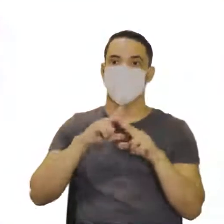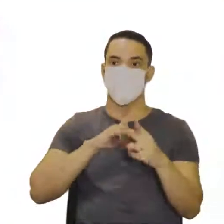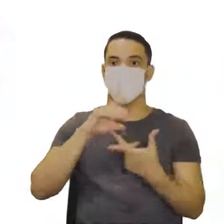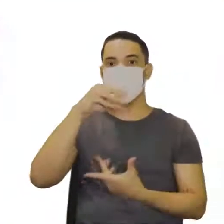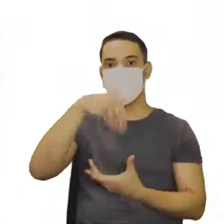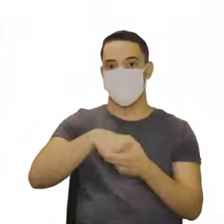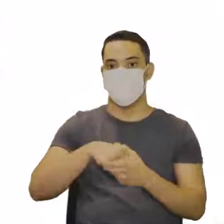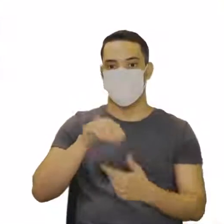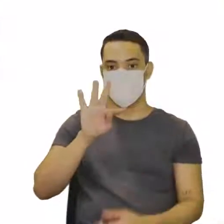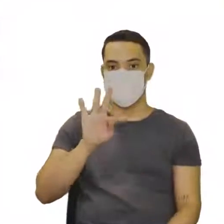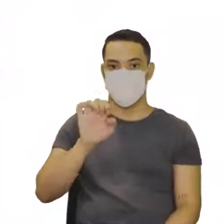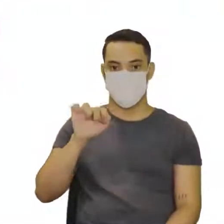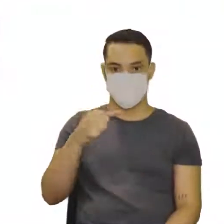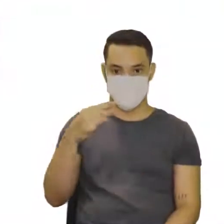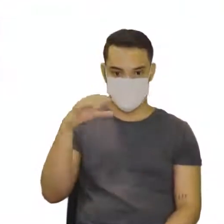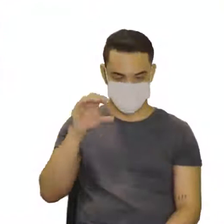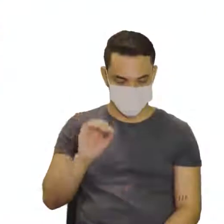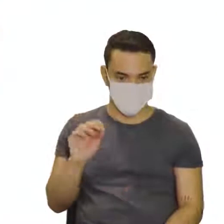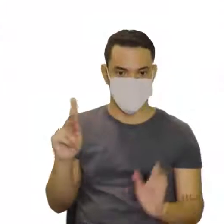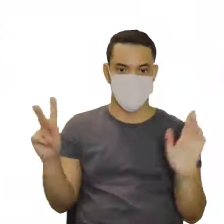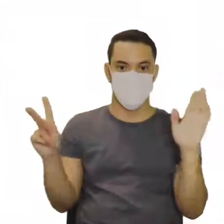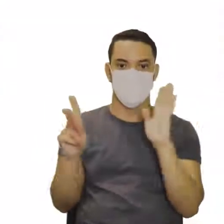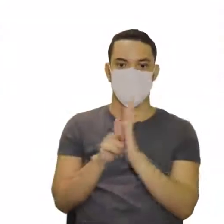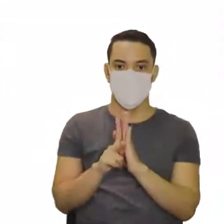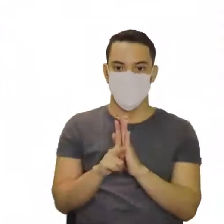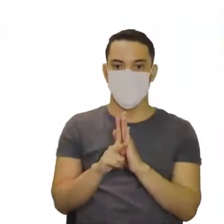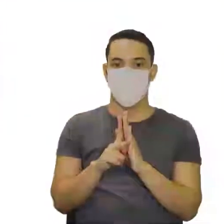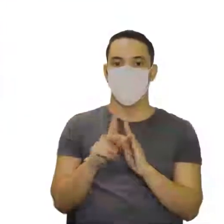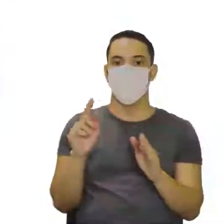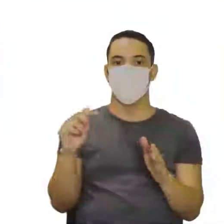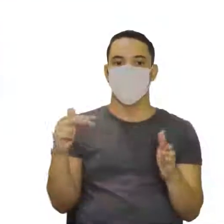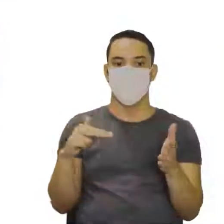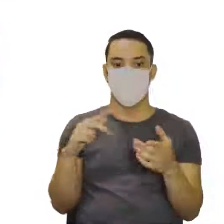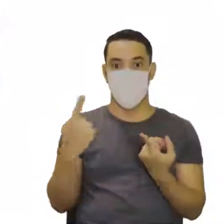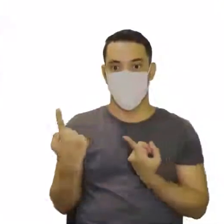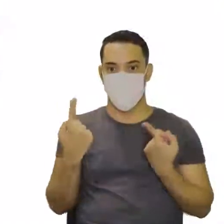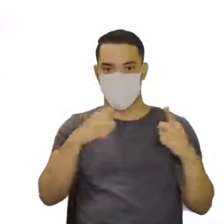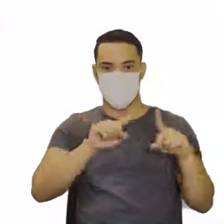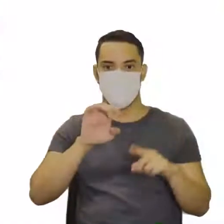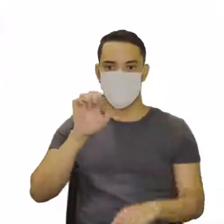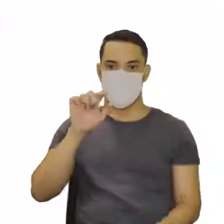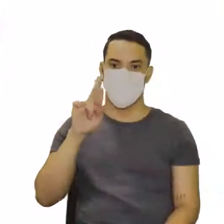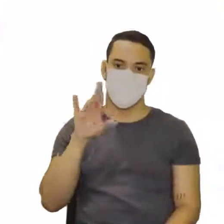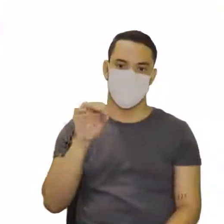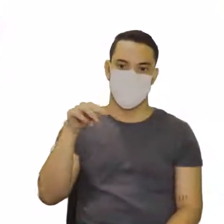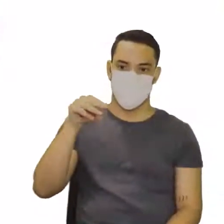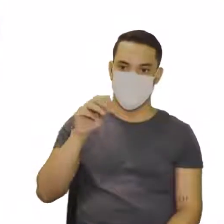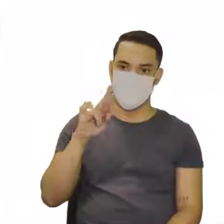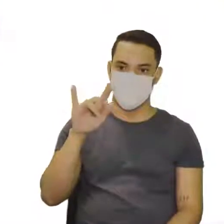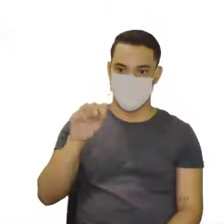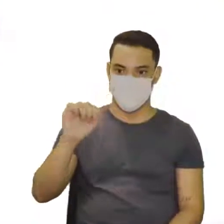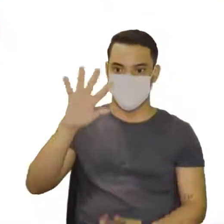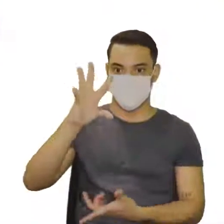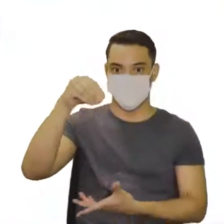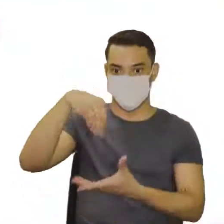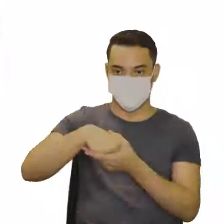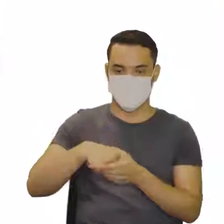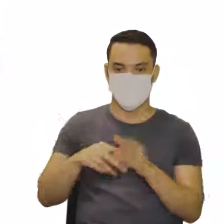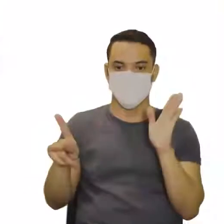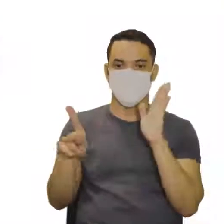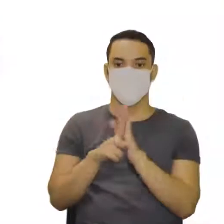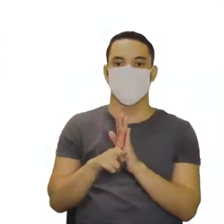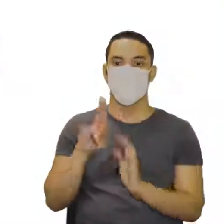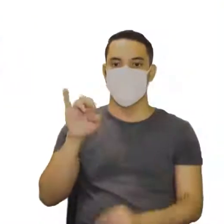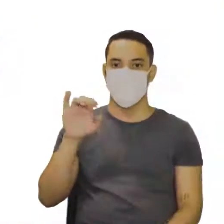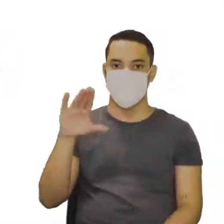tensão nos terminais do receptor é força contra-eletromotriz, tá? Isso nos terminais do